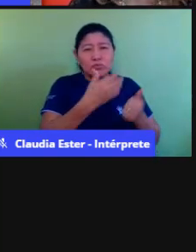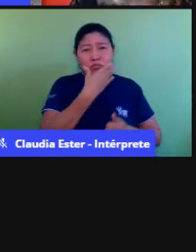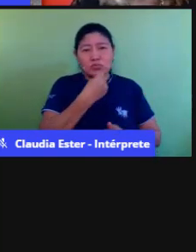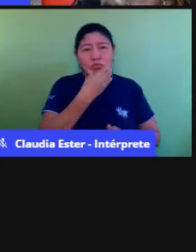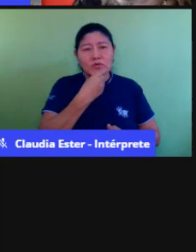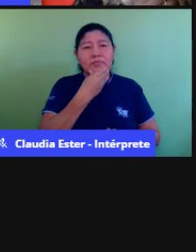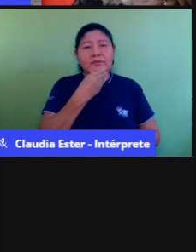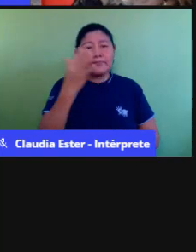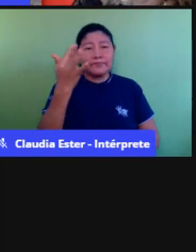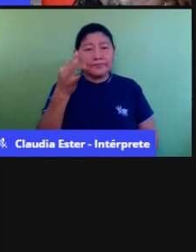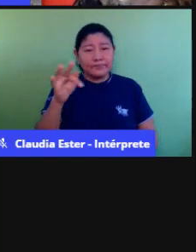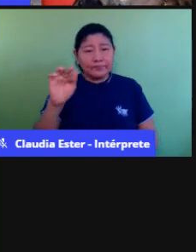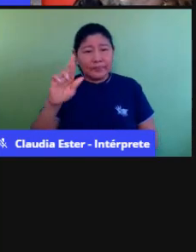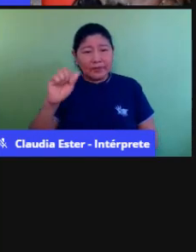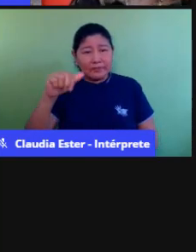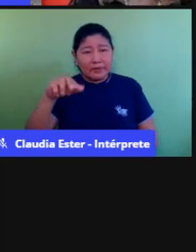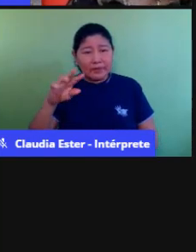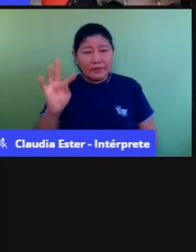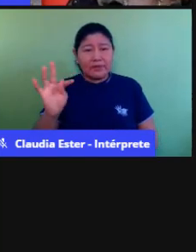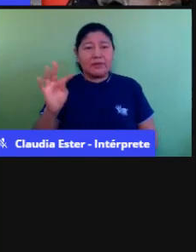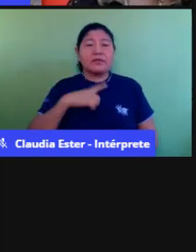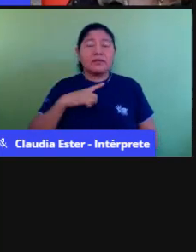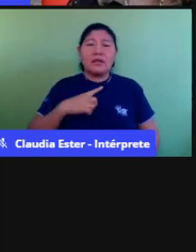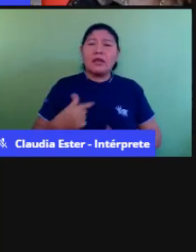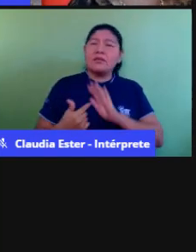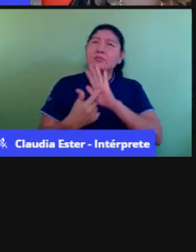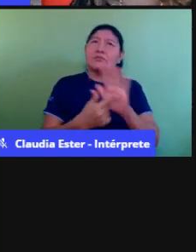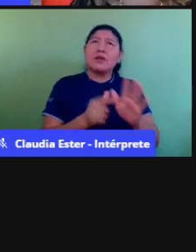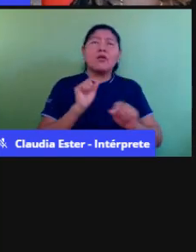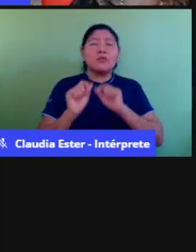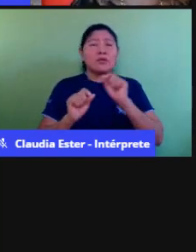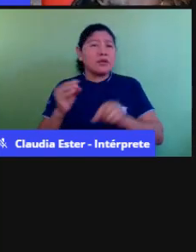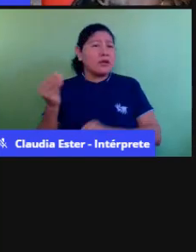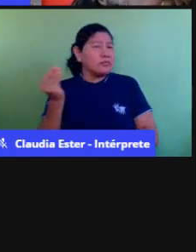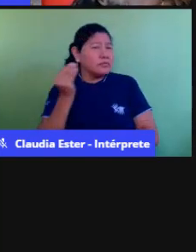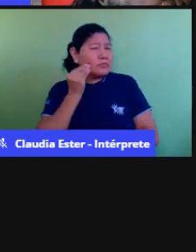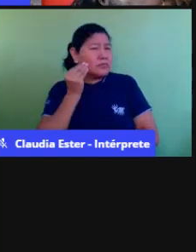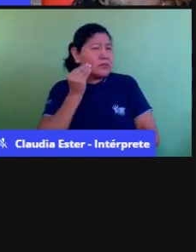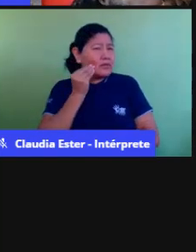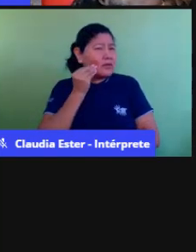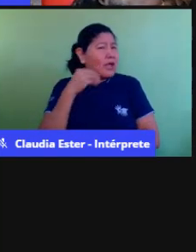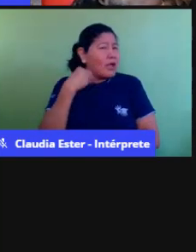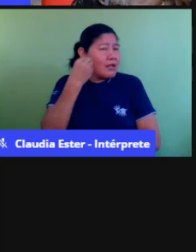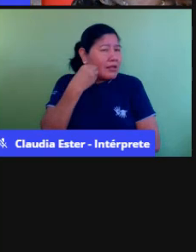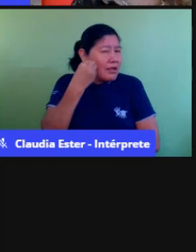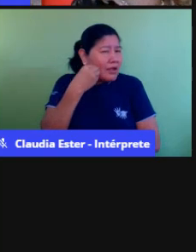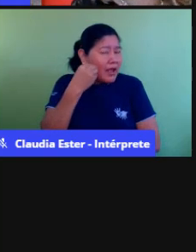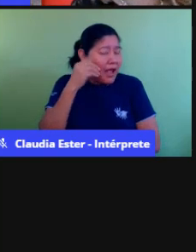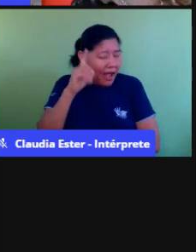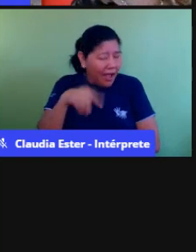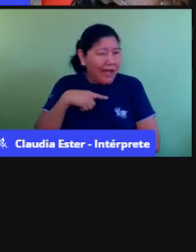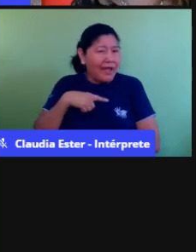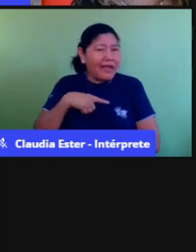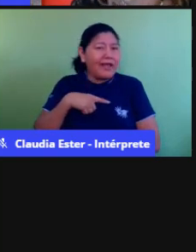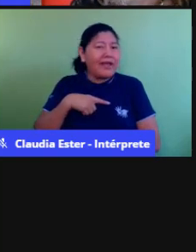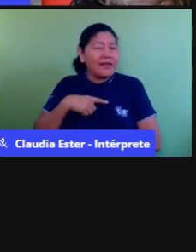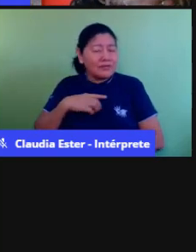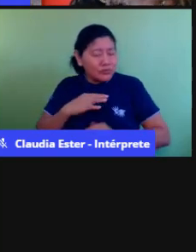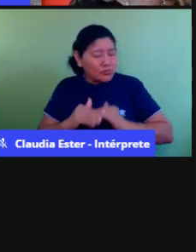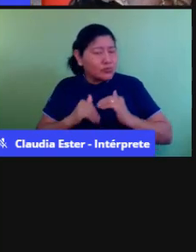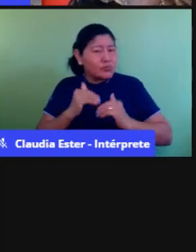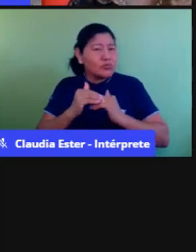francês, ele já dizia assim: a tentativa experimental é a técnica da vida, conhecer por meio de